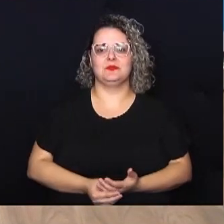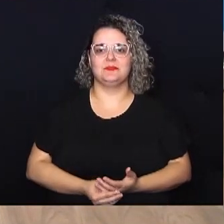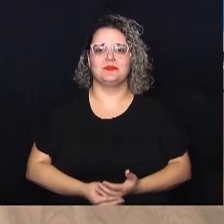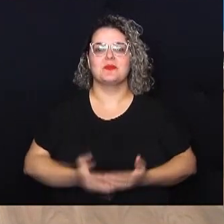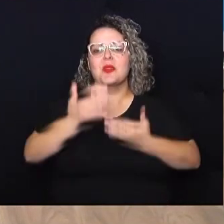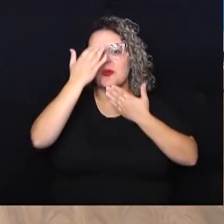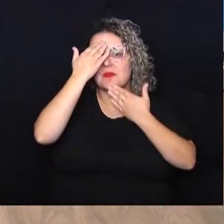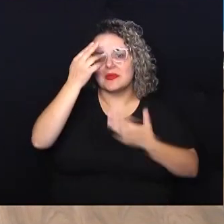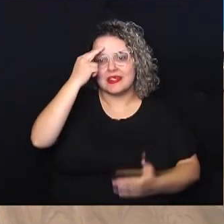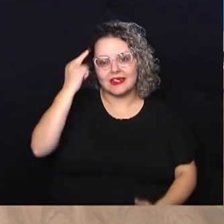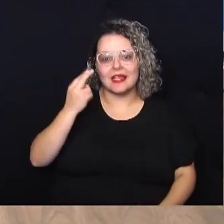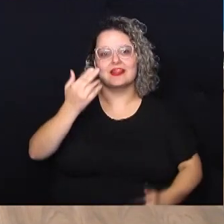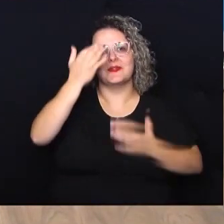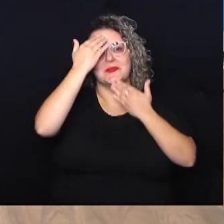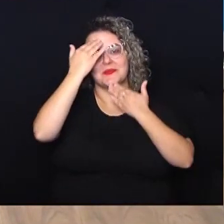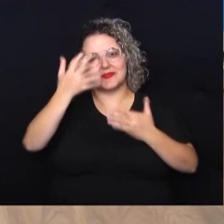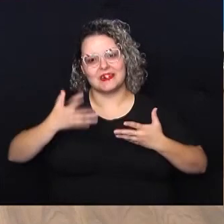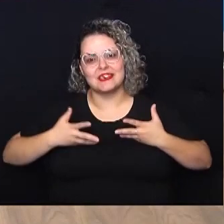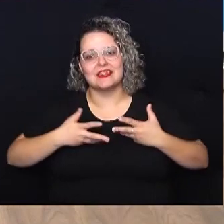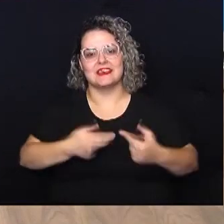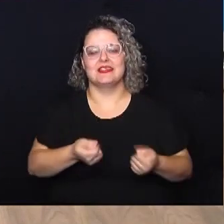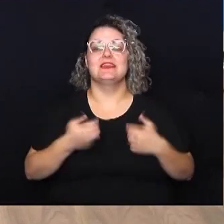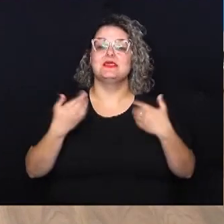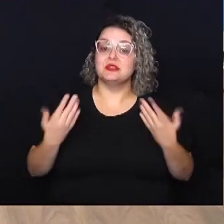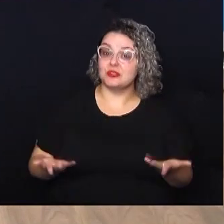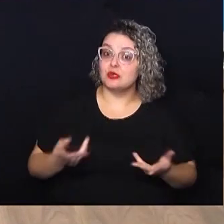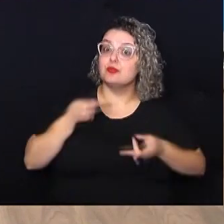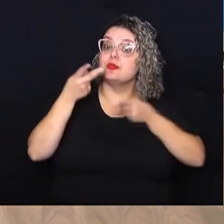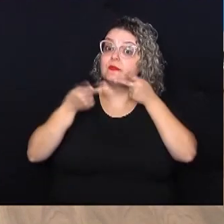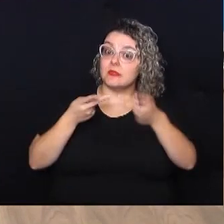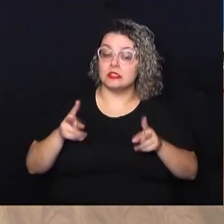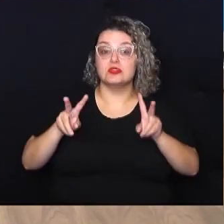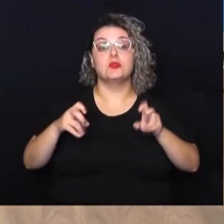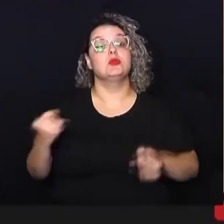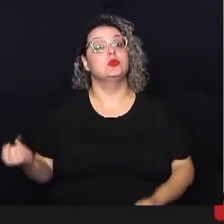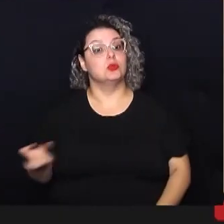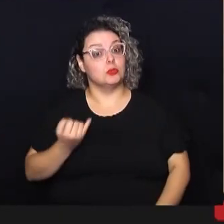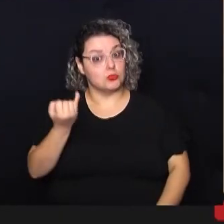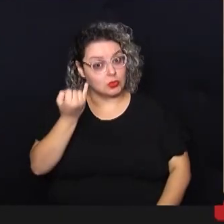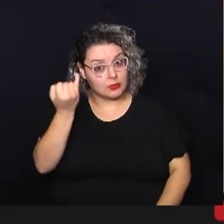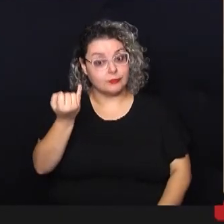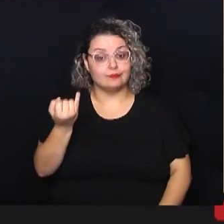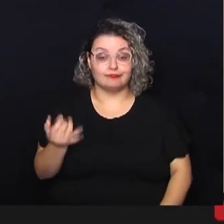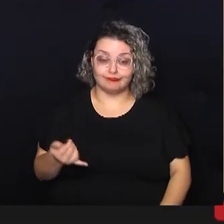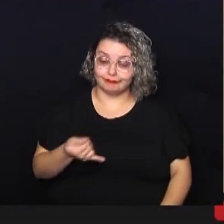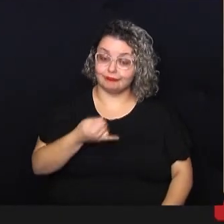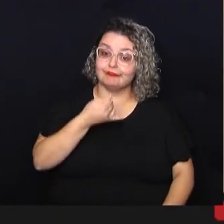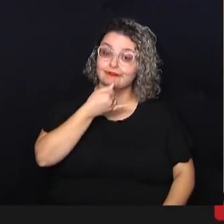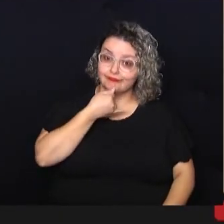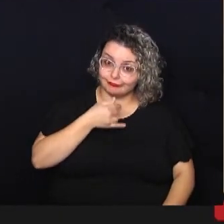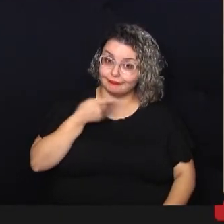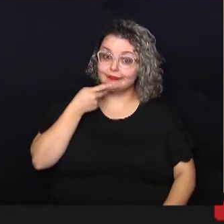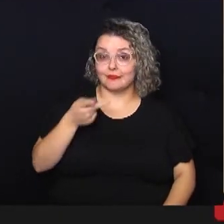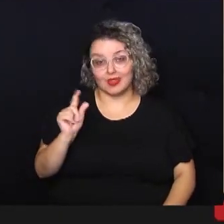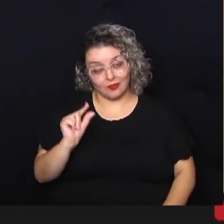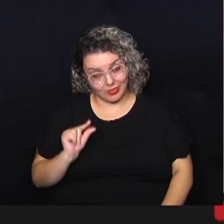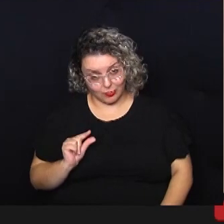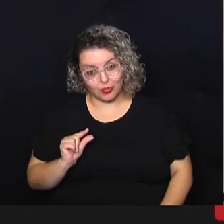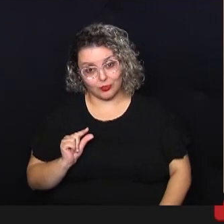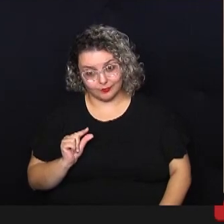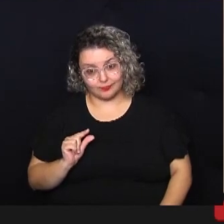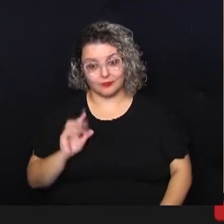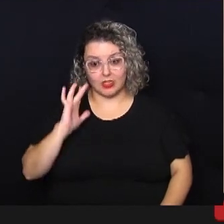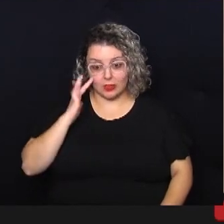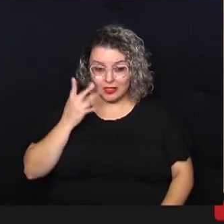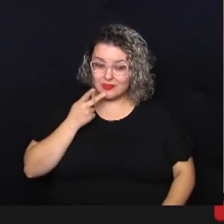Gabriel. Obrigada a vocês pelo convite, né? Por falar desse assunto que é tão importante e que, infelizmente, a gente fala tão pouco, né? Acho que a gente fala